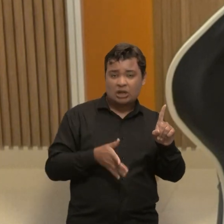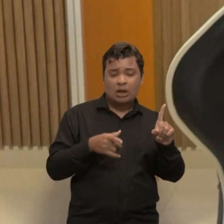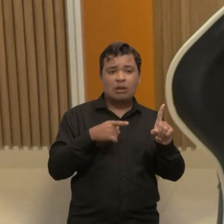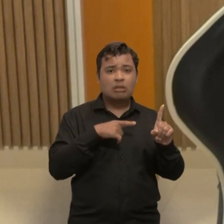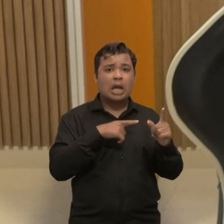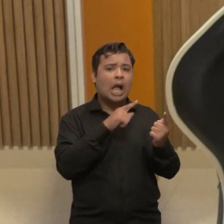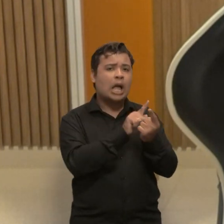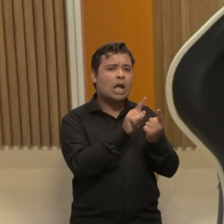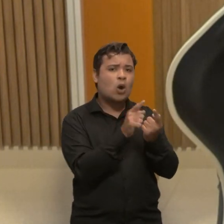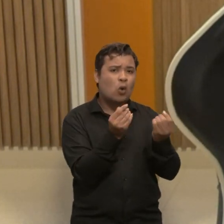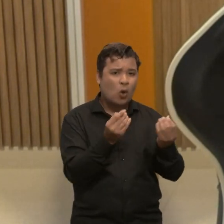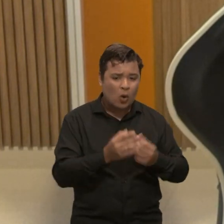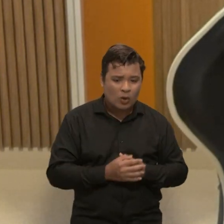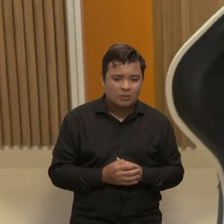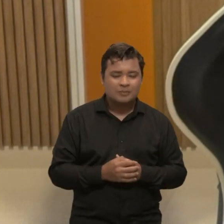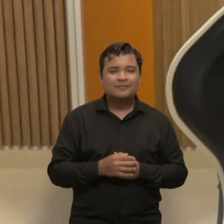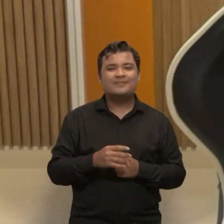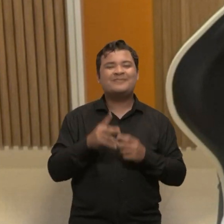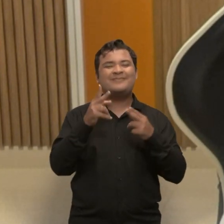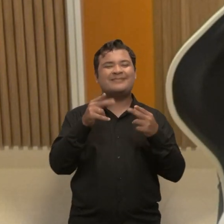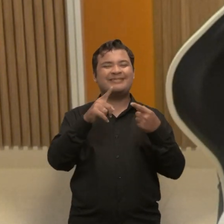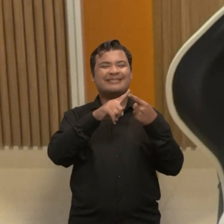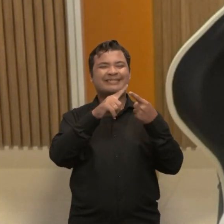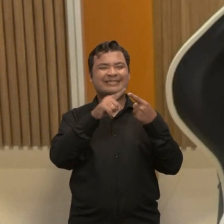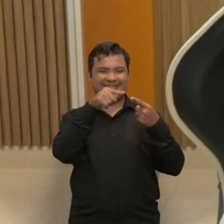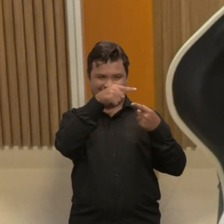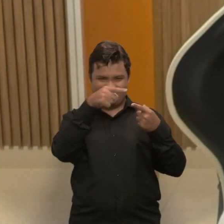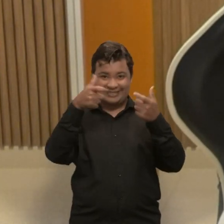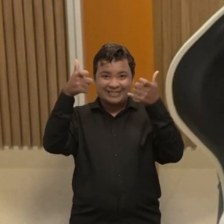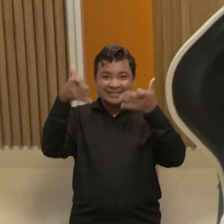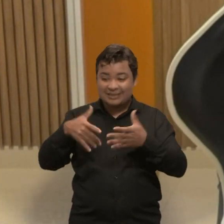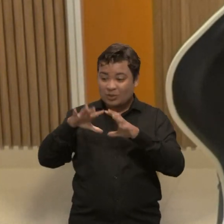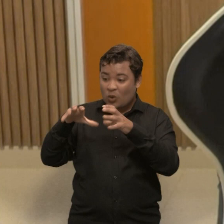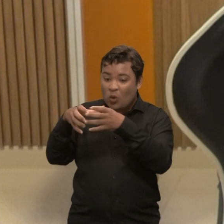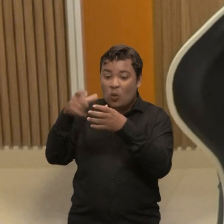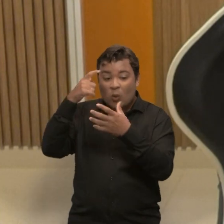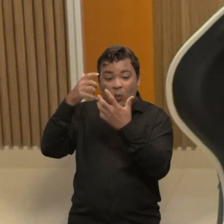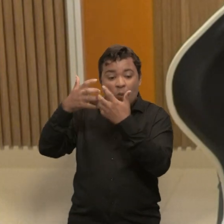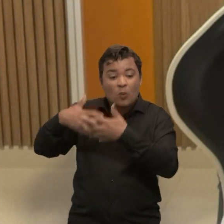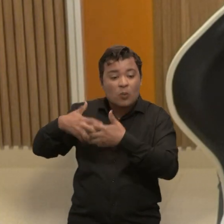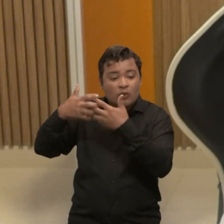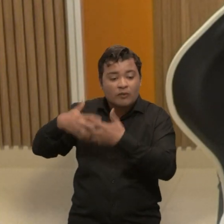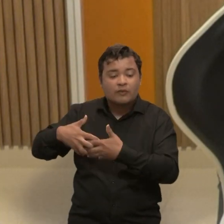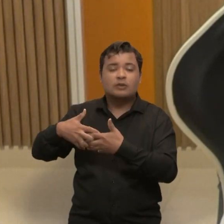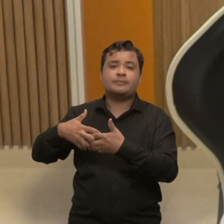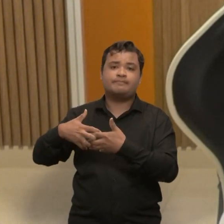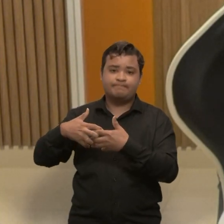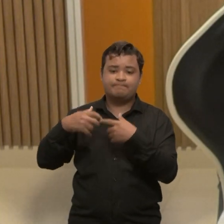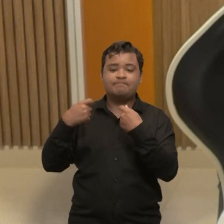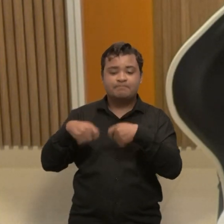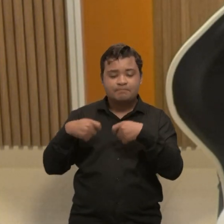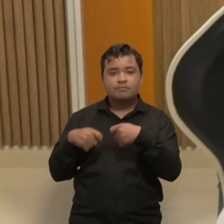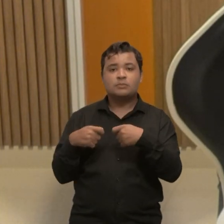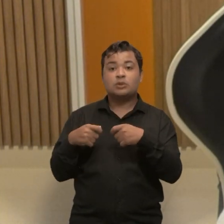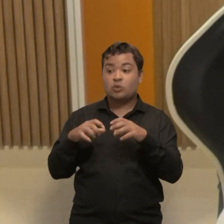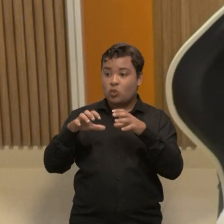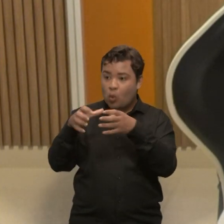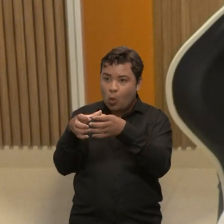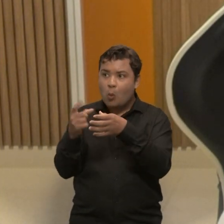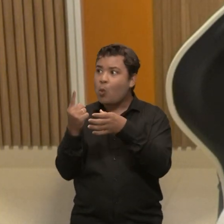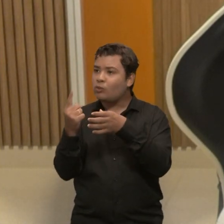aí de grupos reflexivos, né? A Andressa tem falado aí sobre os grupos reflexivos, aumentar também essa quantidade de